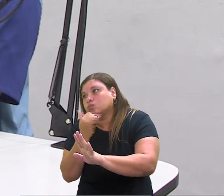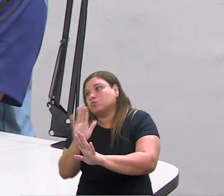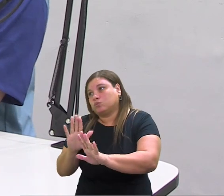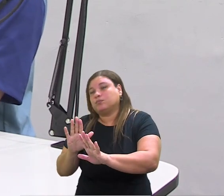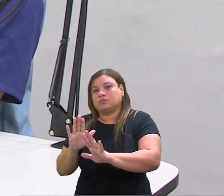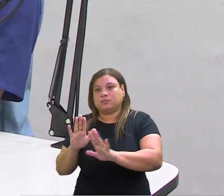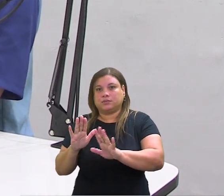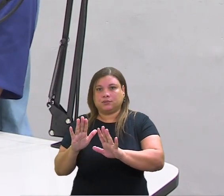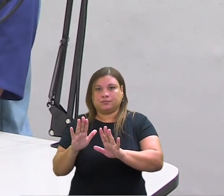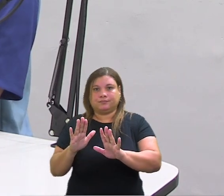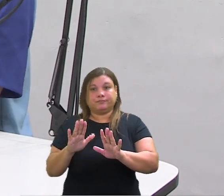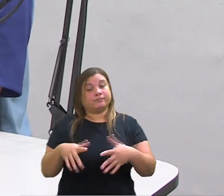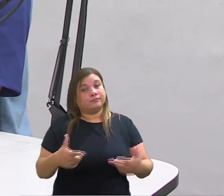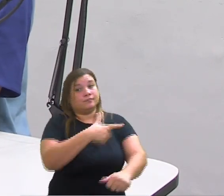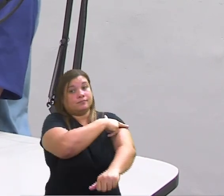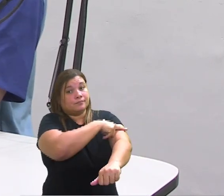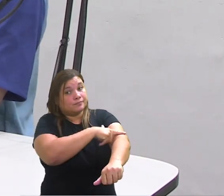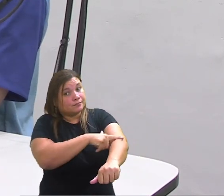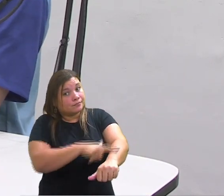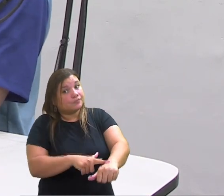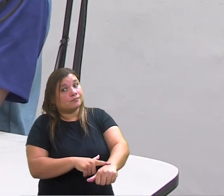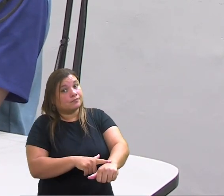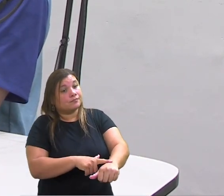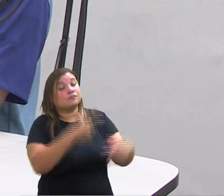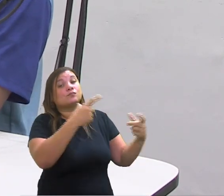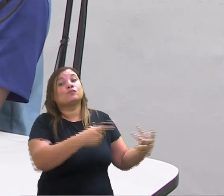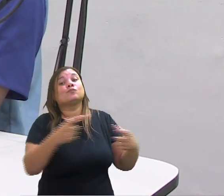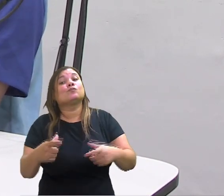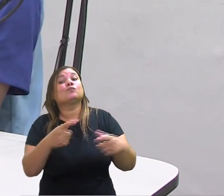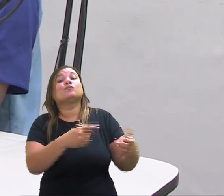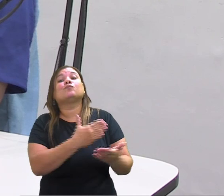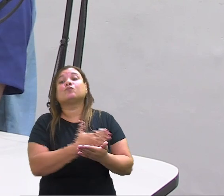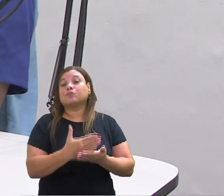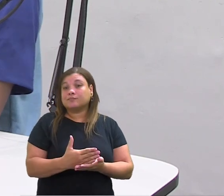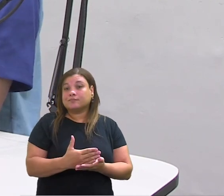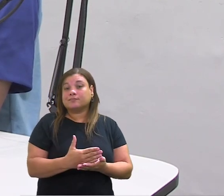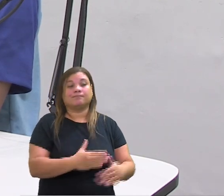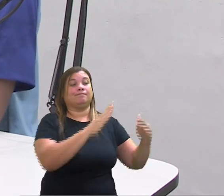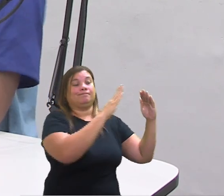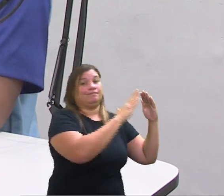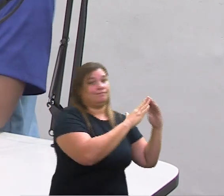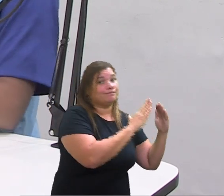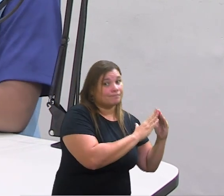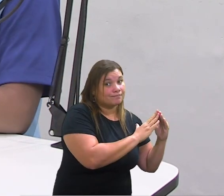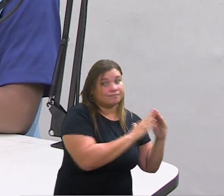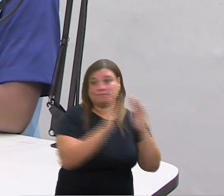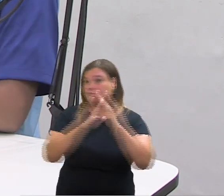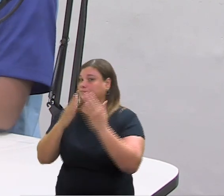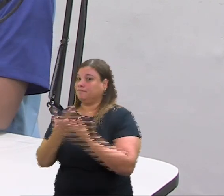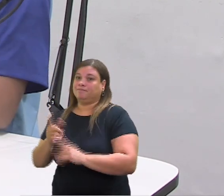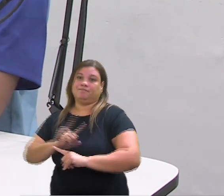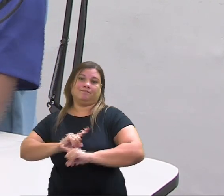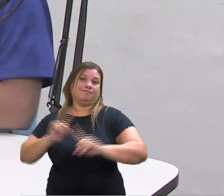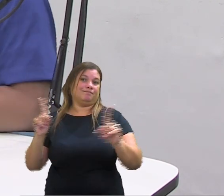Então, assim, educação vem de casa, não vem da escola. A educação